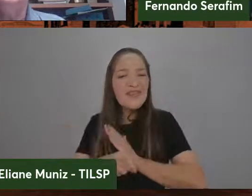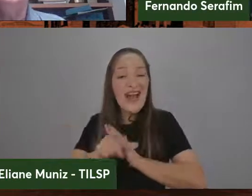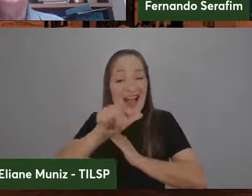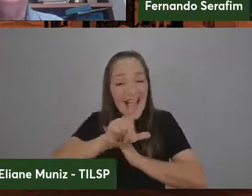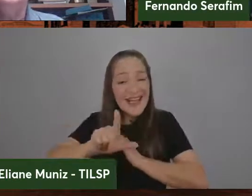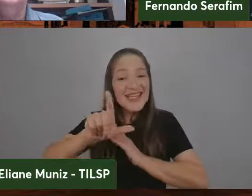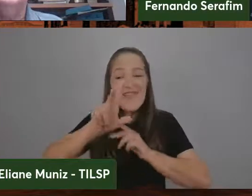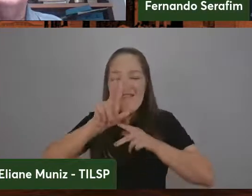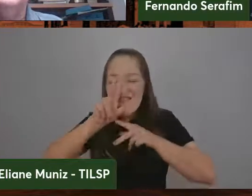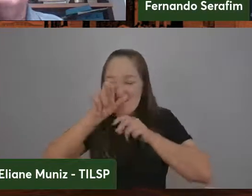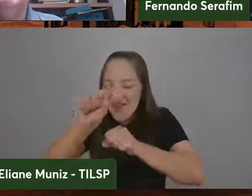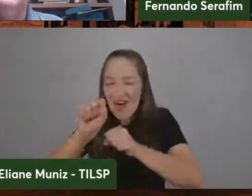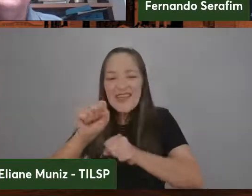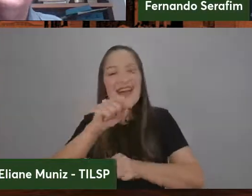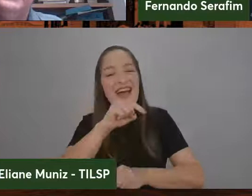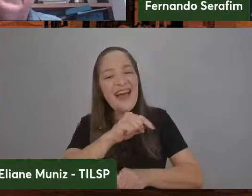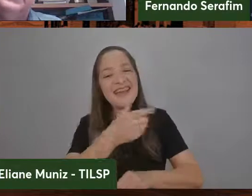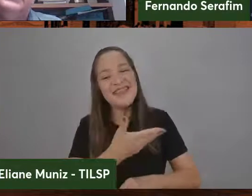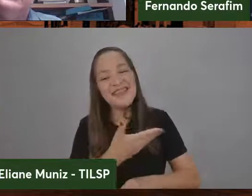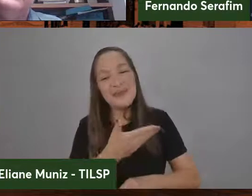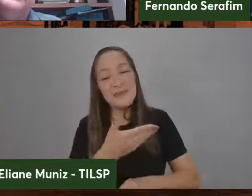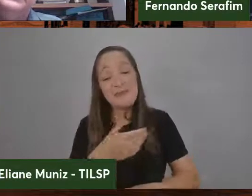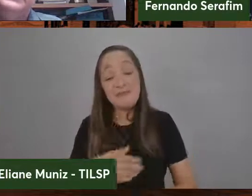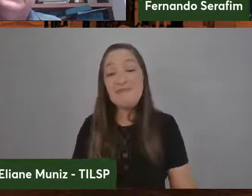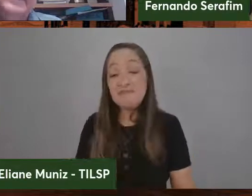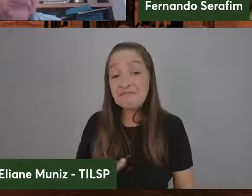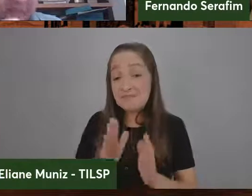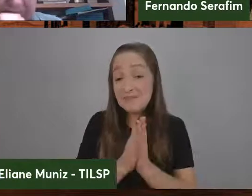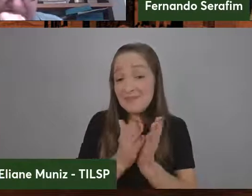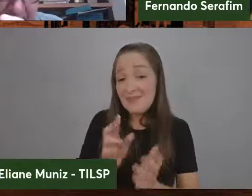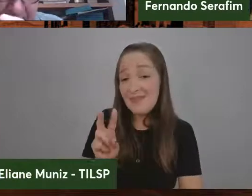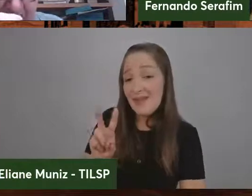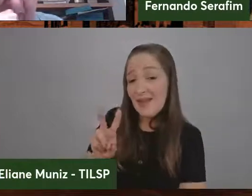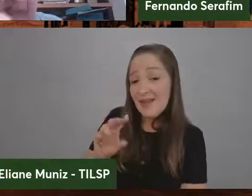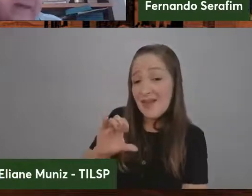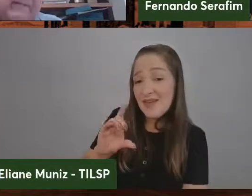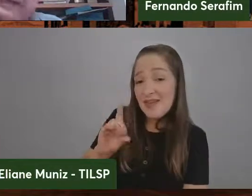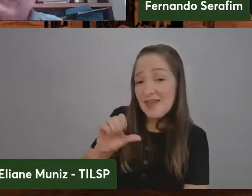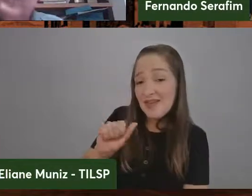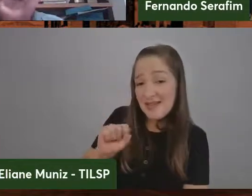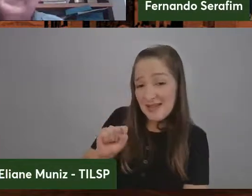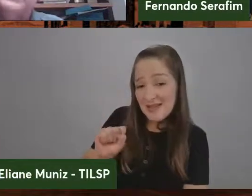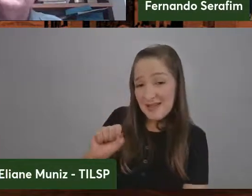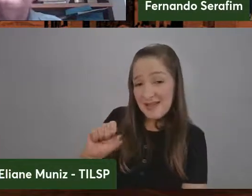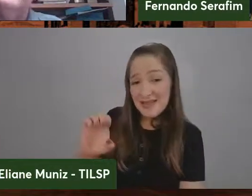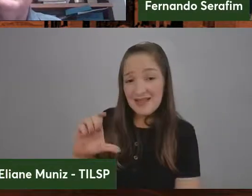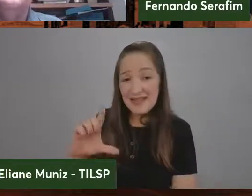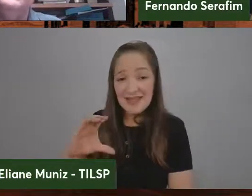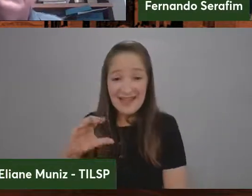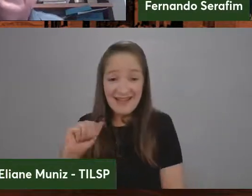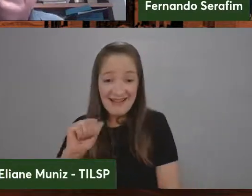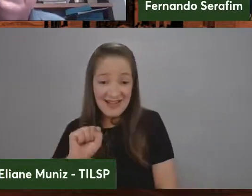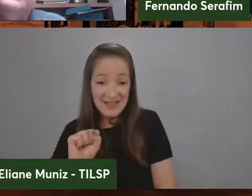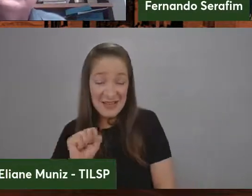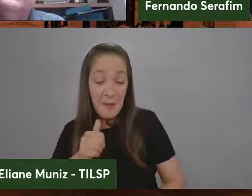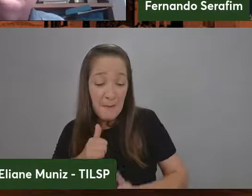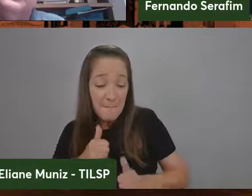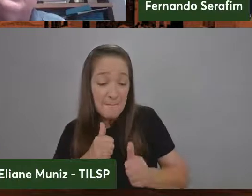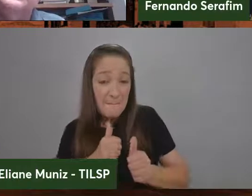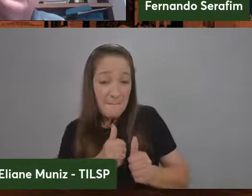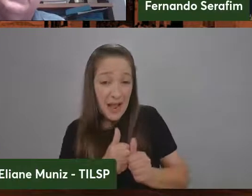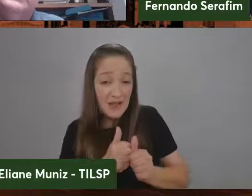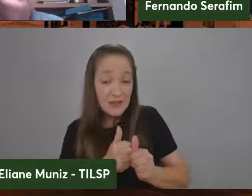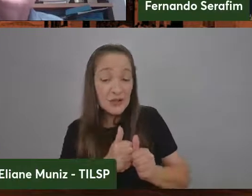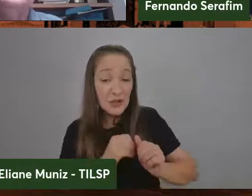Não é mesmo? Quando você lê Vidas Secas, ou quando você lê Perto do Coração Selvagem, quer dizer,